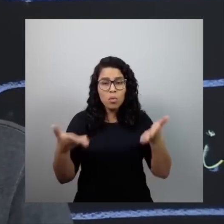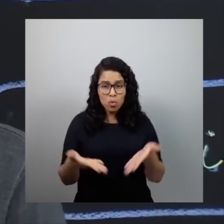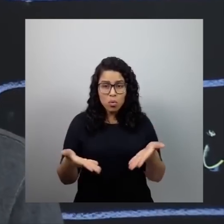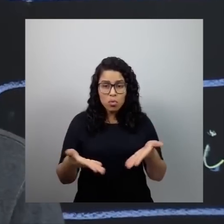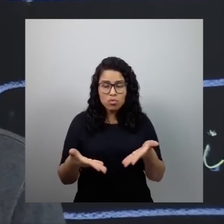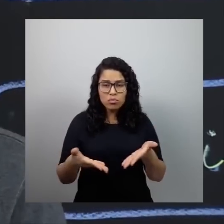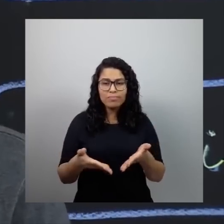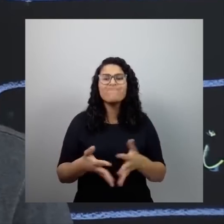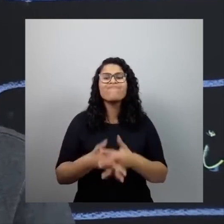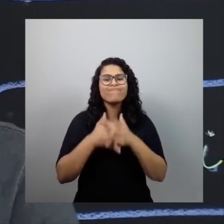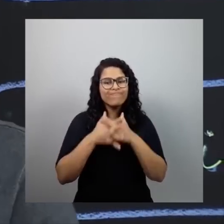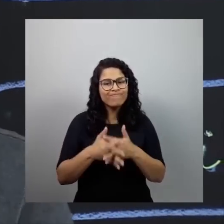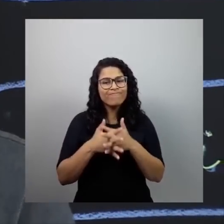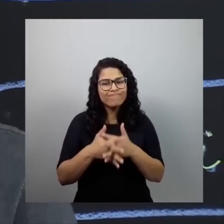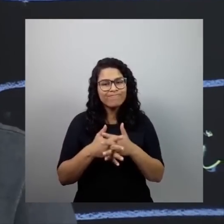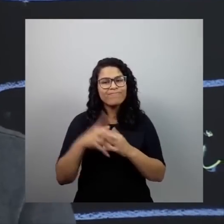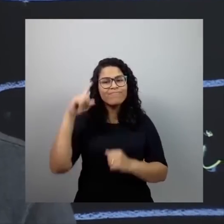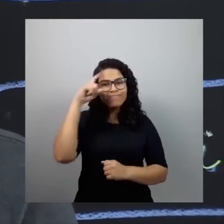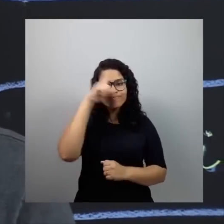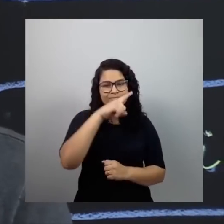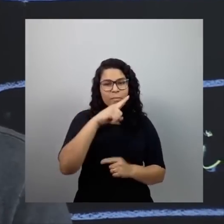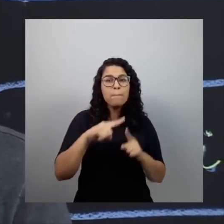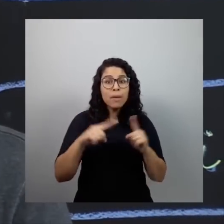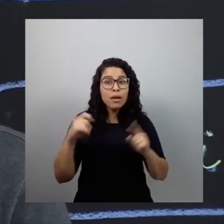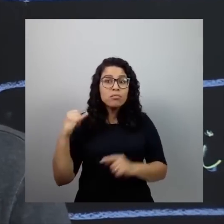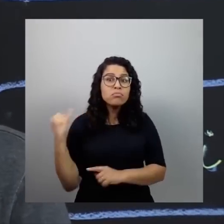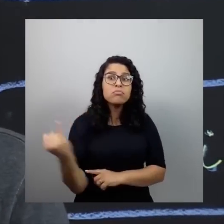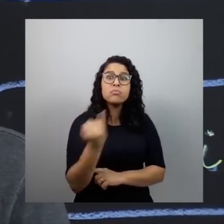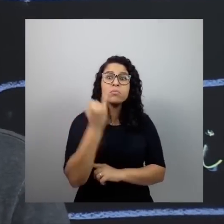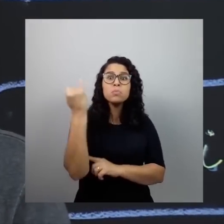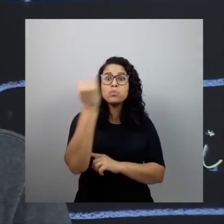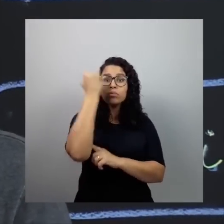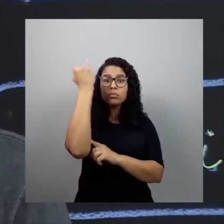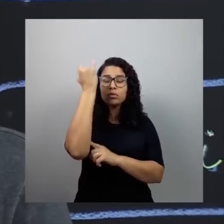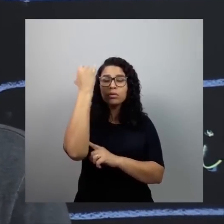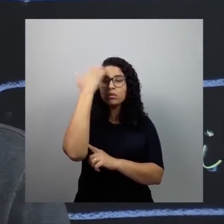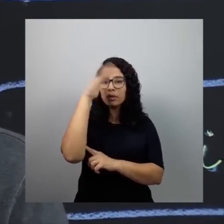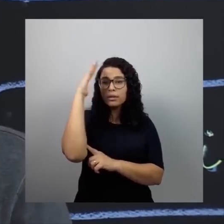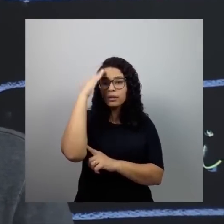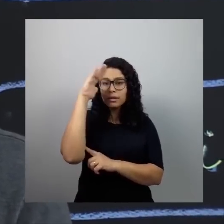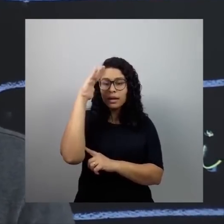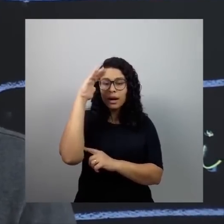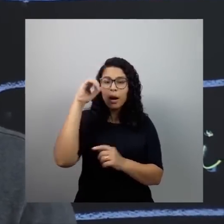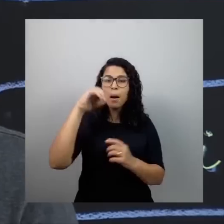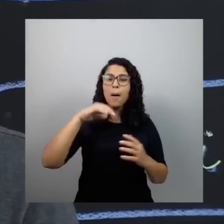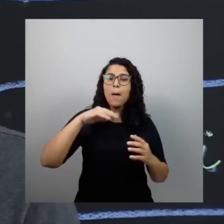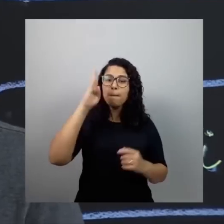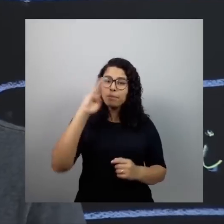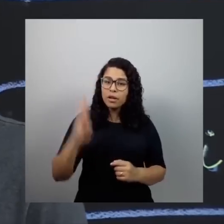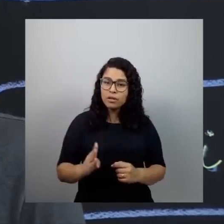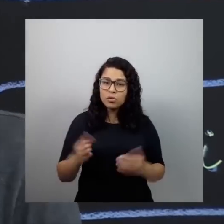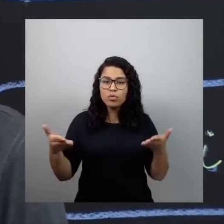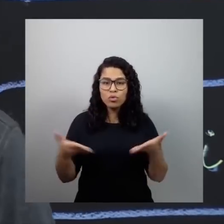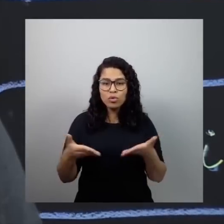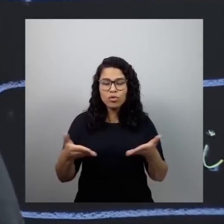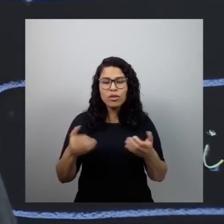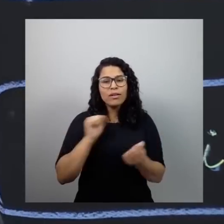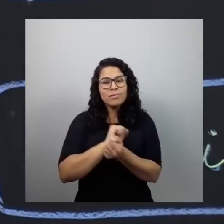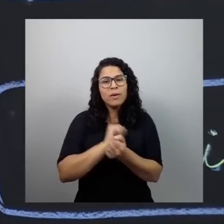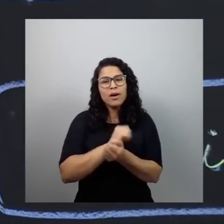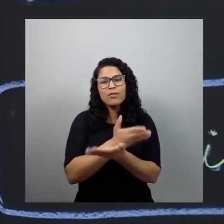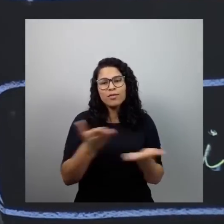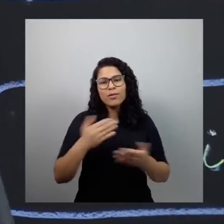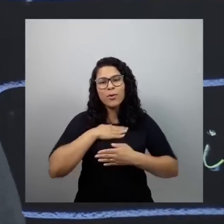questões tão complicadas quanto muito importantes para a gente entender o Brasil de hoje em dia. Espero que vocês tenham gostado